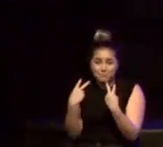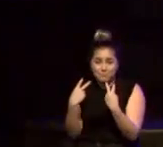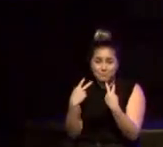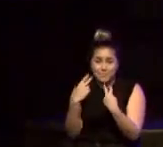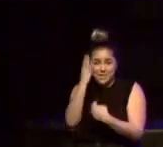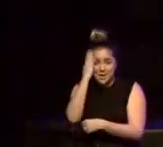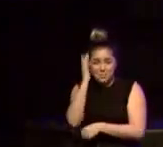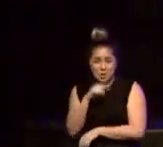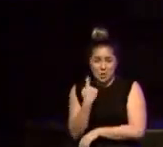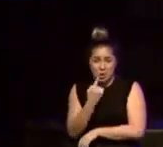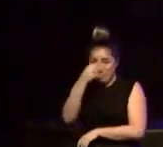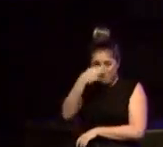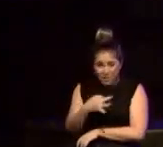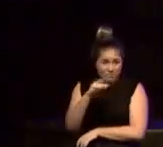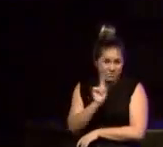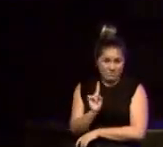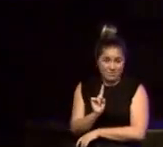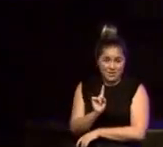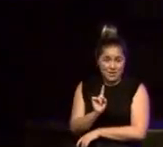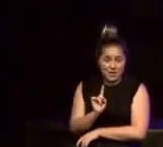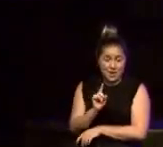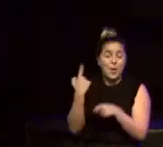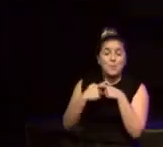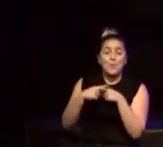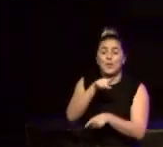perfeito? Porque você está aqui.